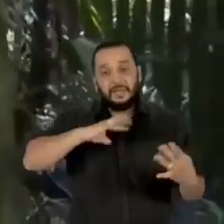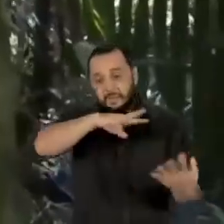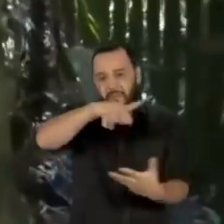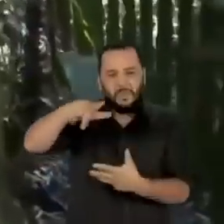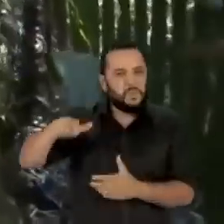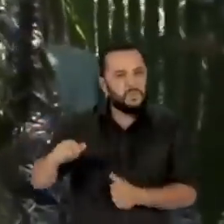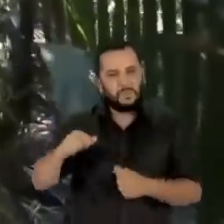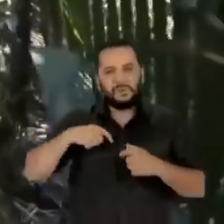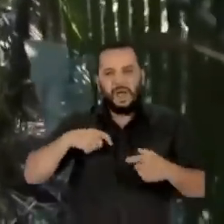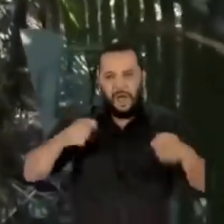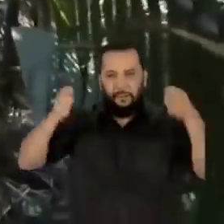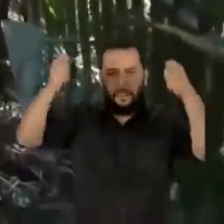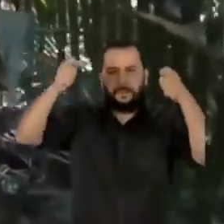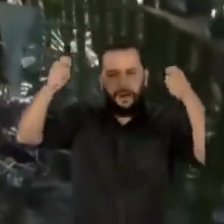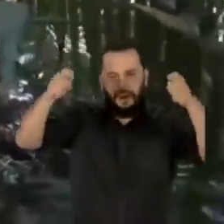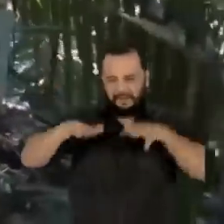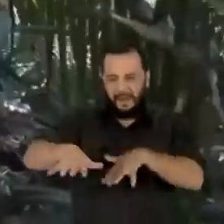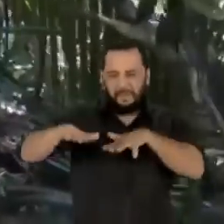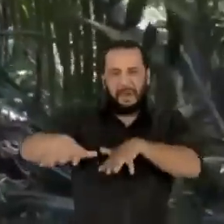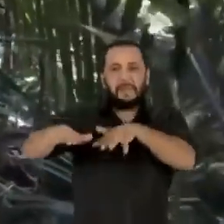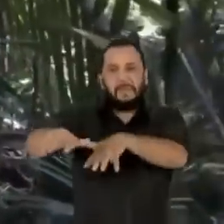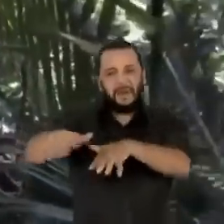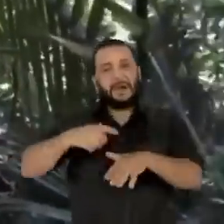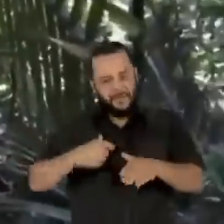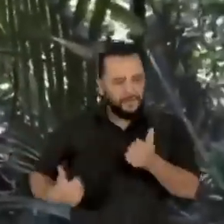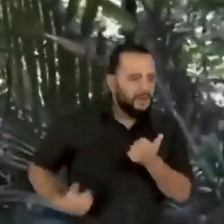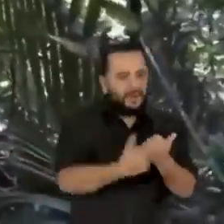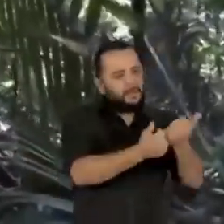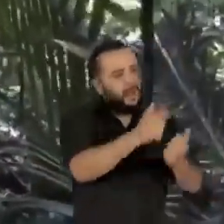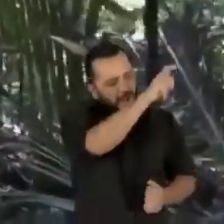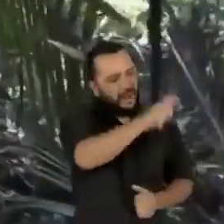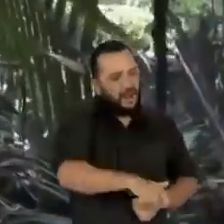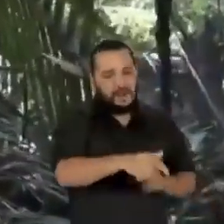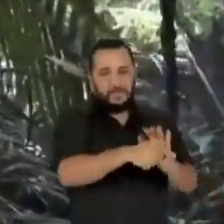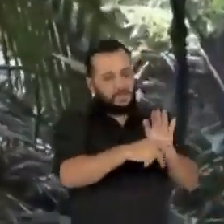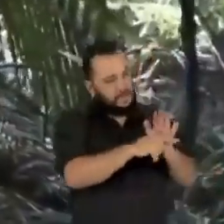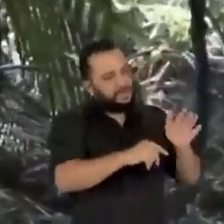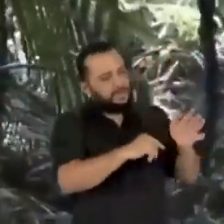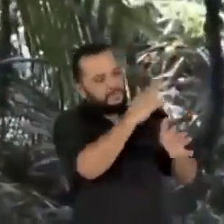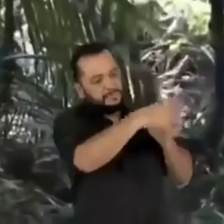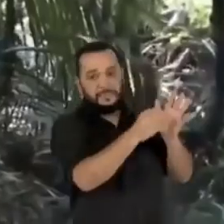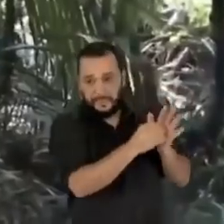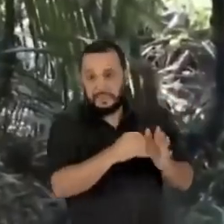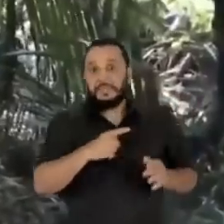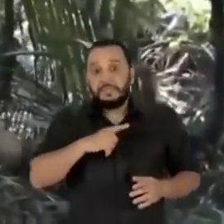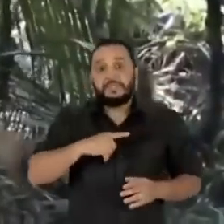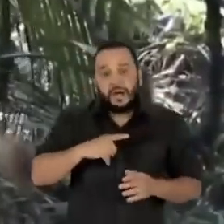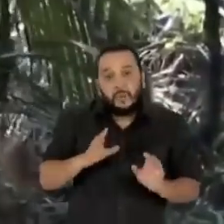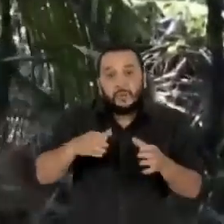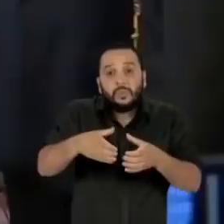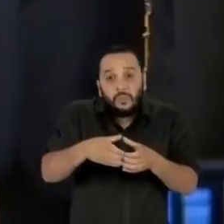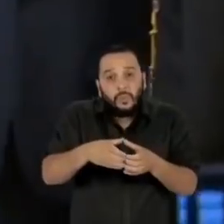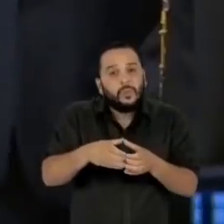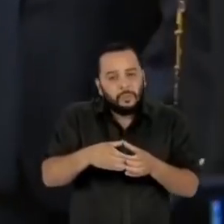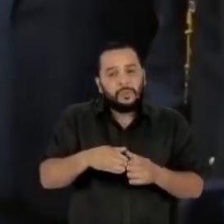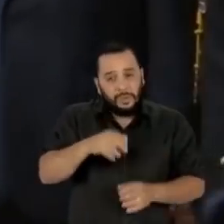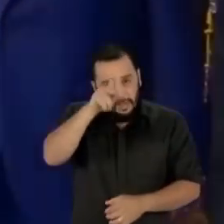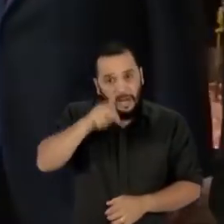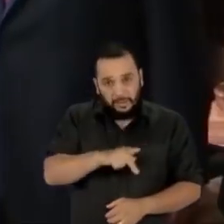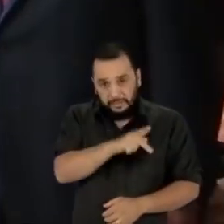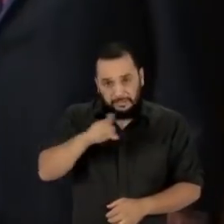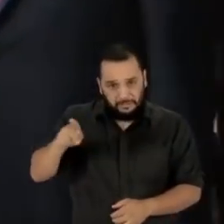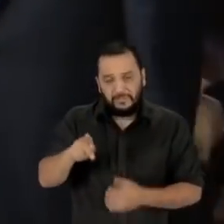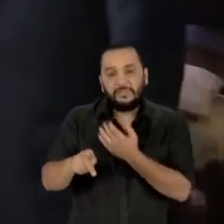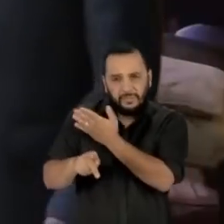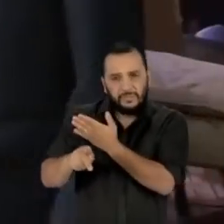uma nota publicada pela presidência do conselho episcopal latino-americano com o título levantamos a voz pela amazônia da